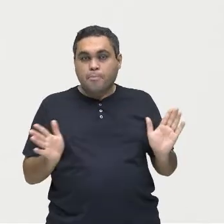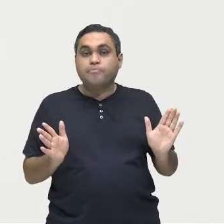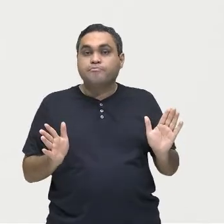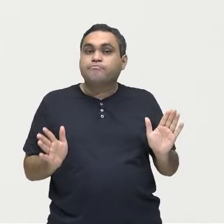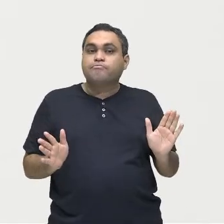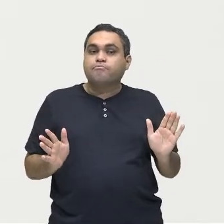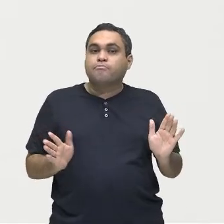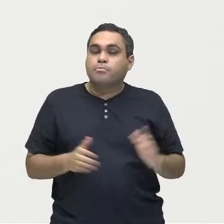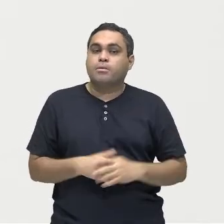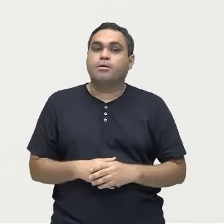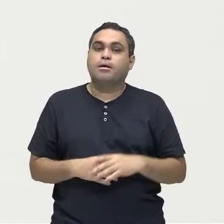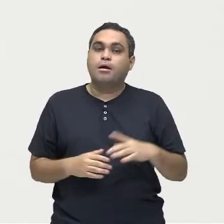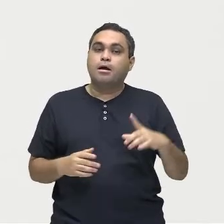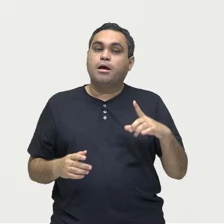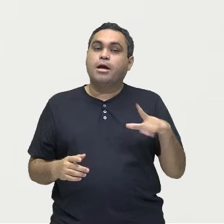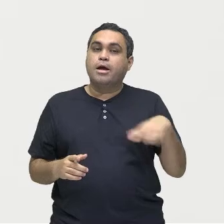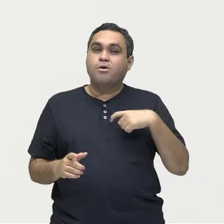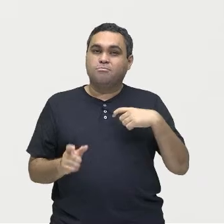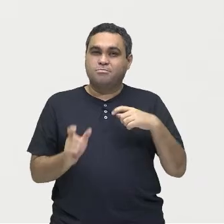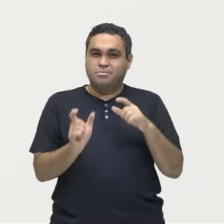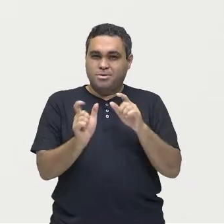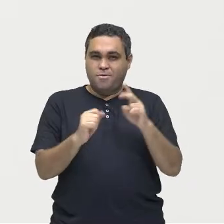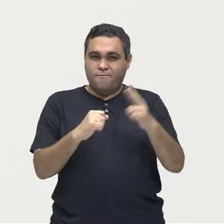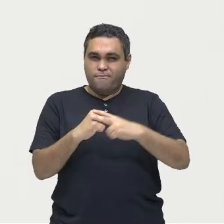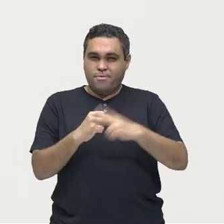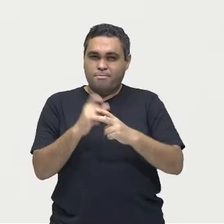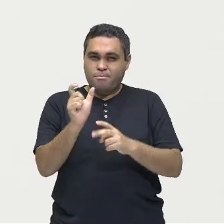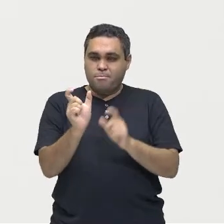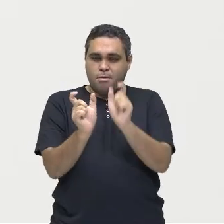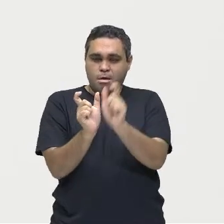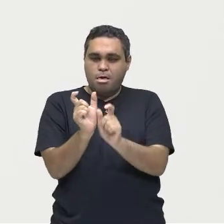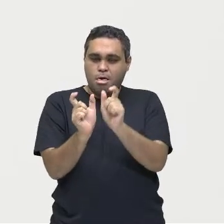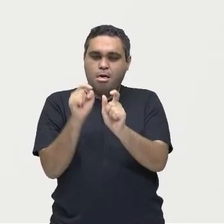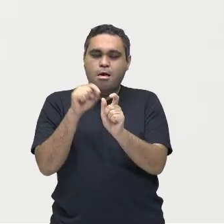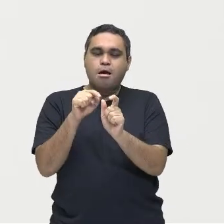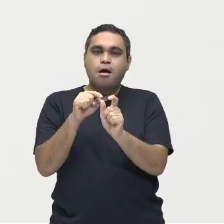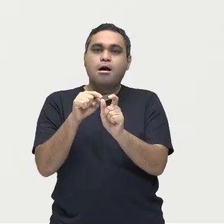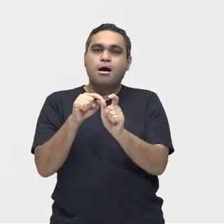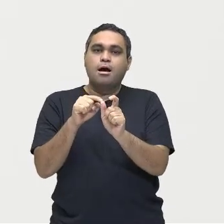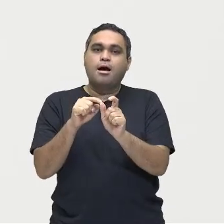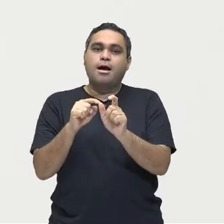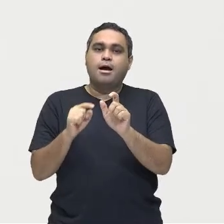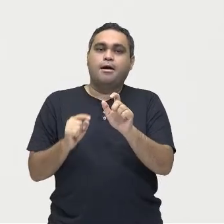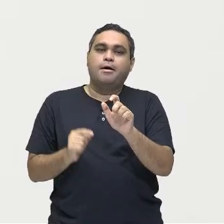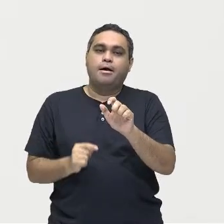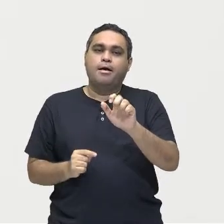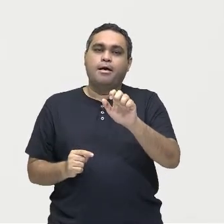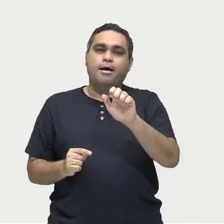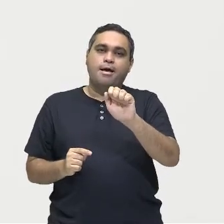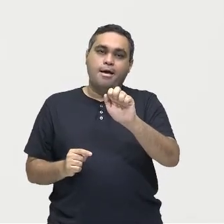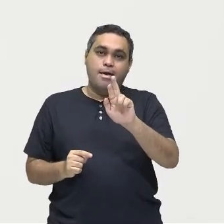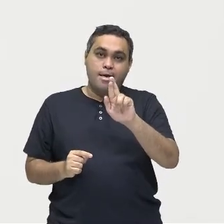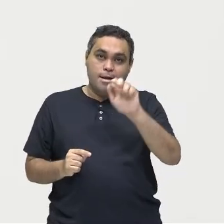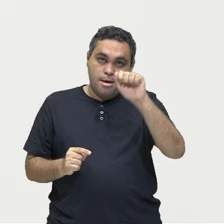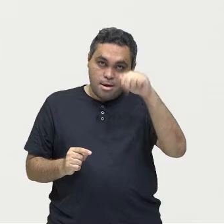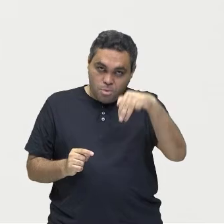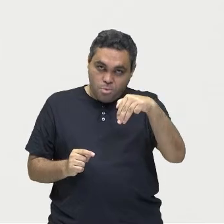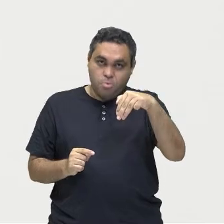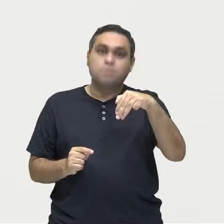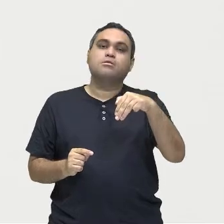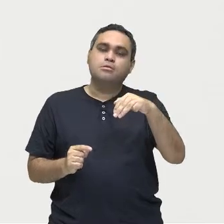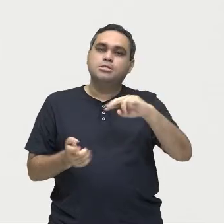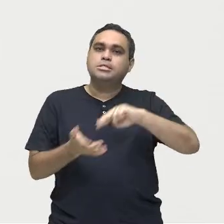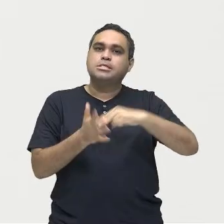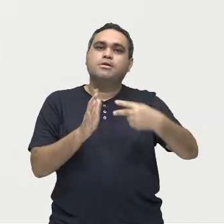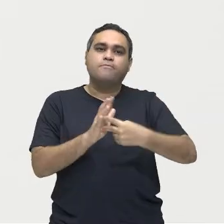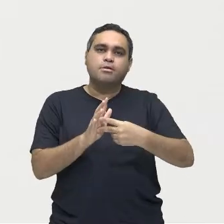aqui, nessa terminação do verbo, me dá um sujeito, né? Eles ou elas fizeram esta limpeza. Alguém fez